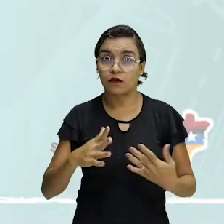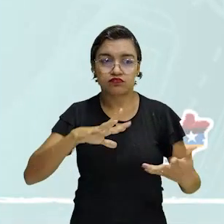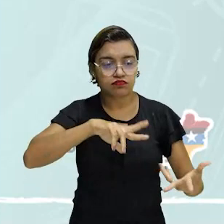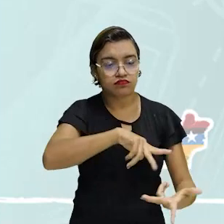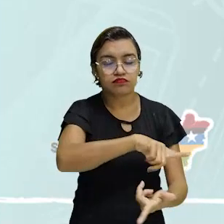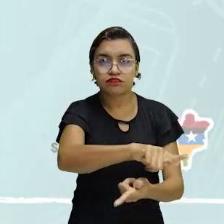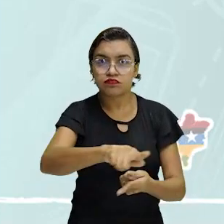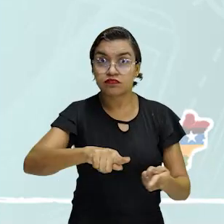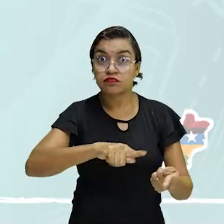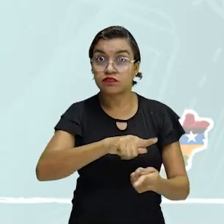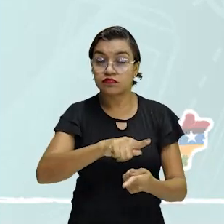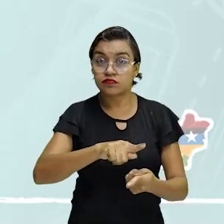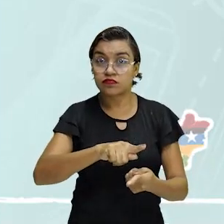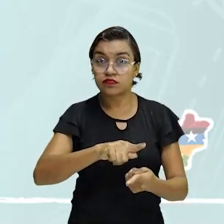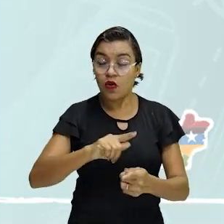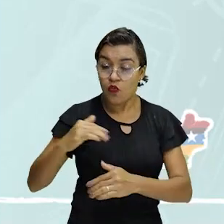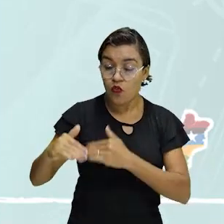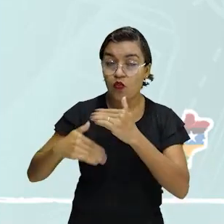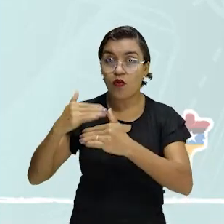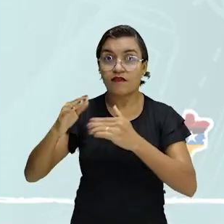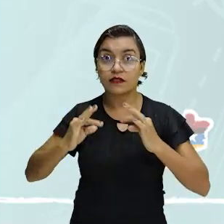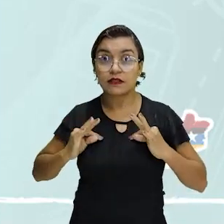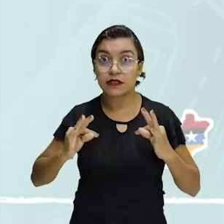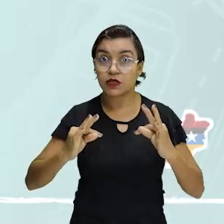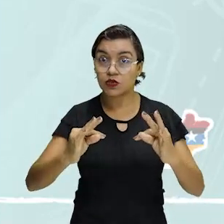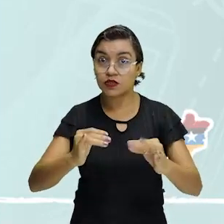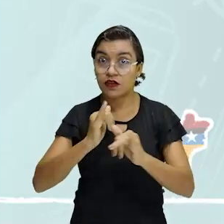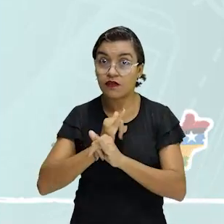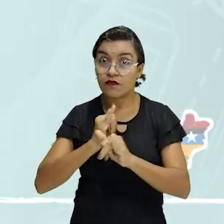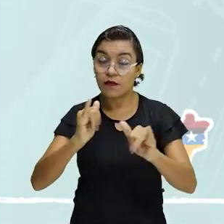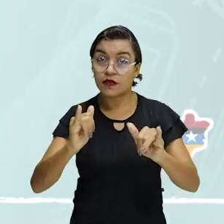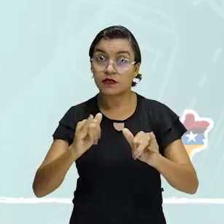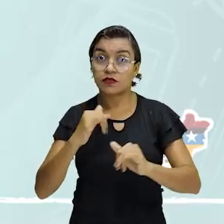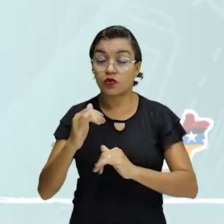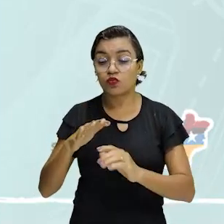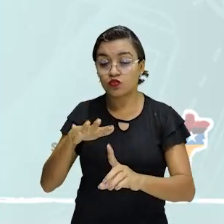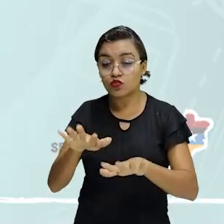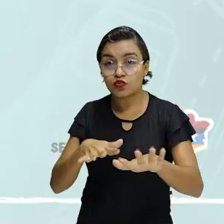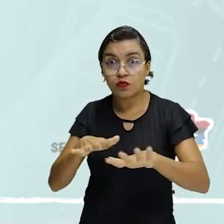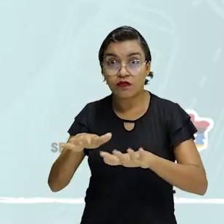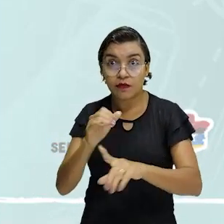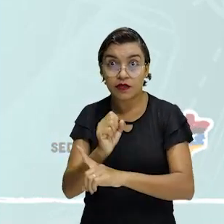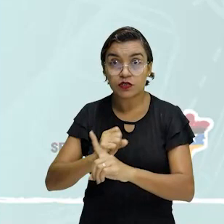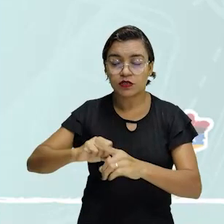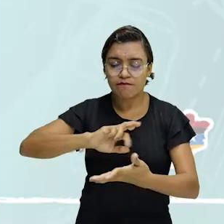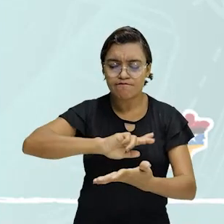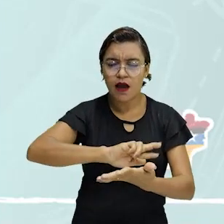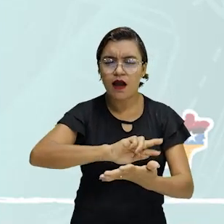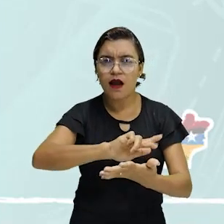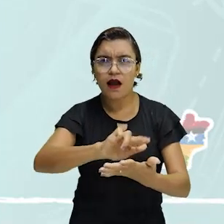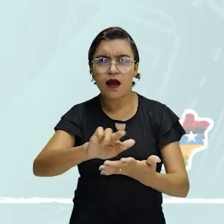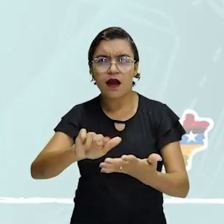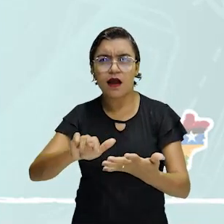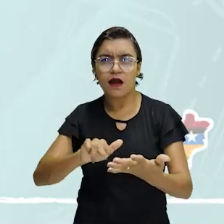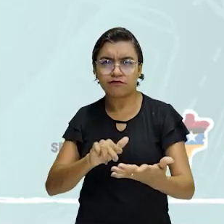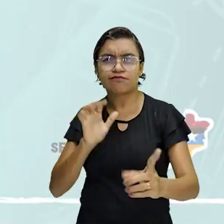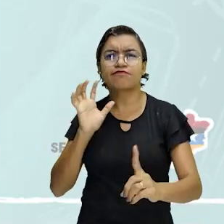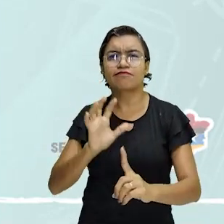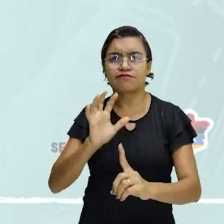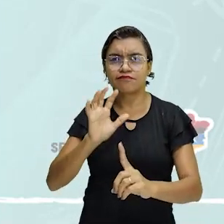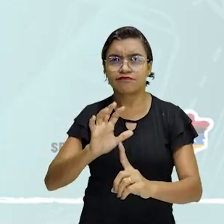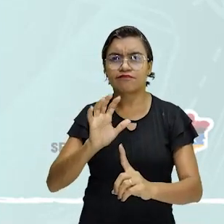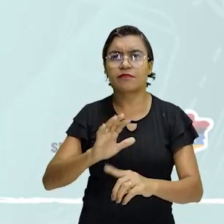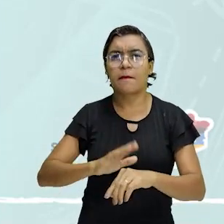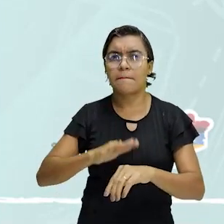globalização e o avanço da tecnologia da informação, os movimentos sociais se diversificaram e tornaram-se também cada